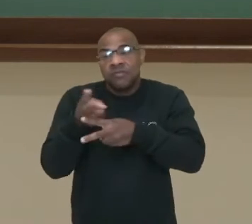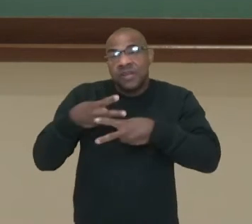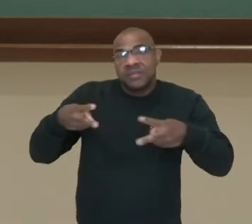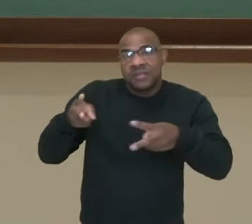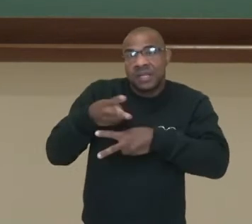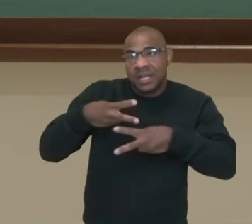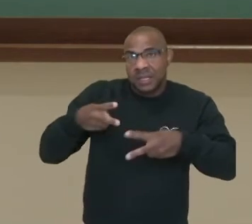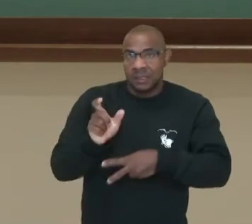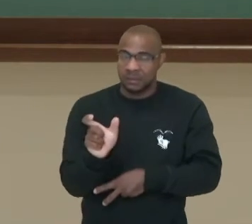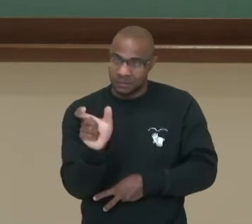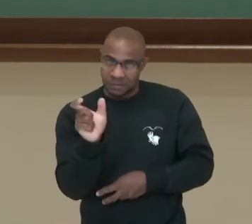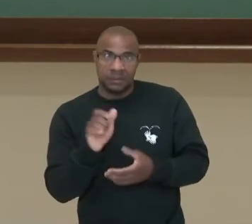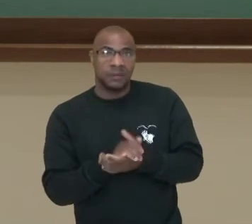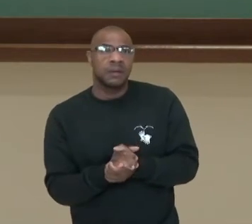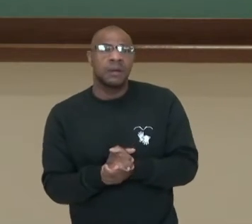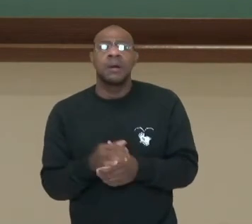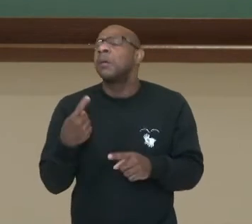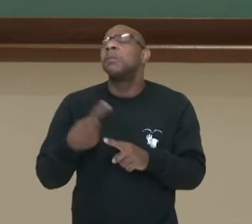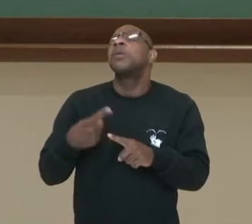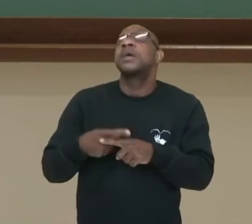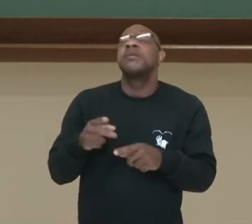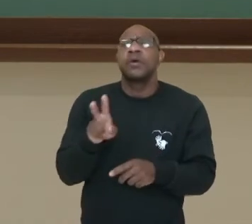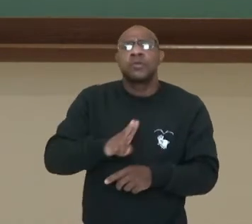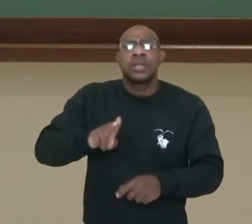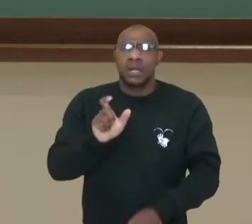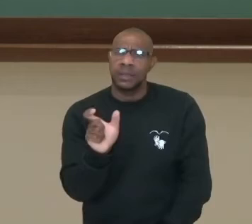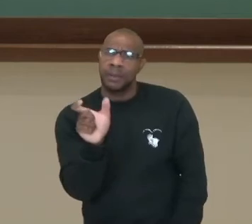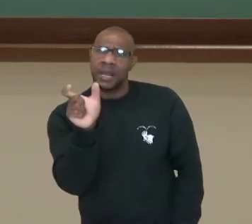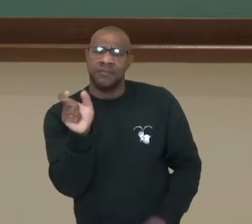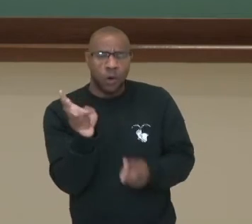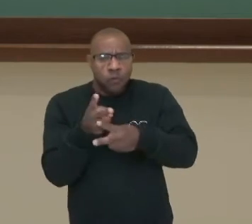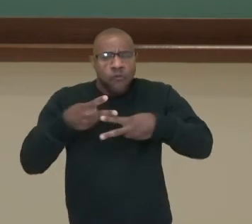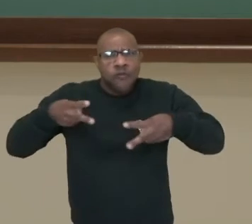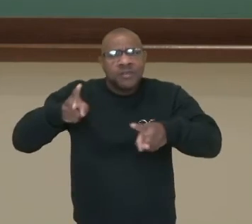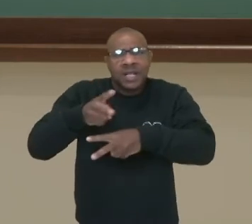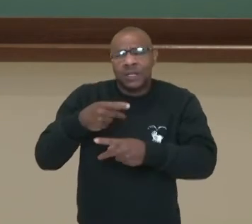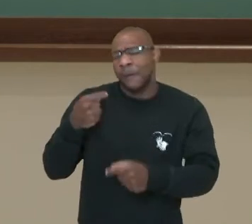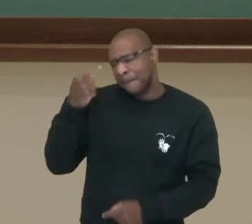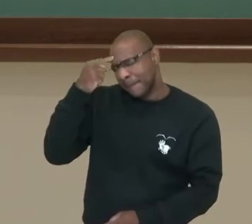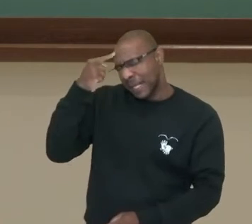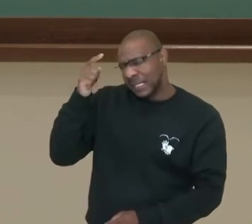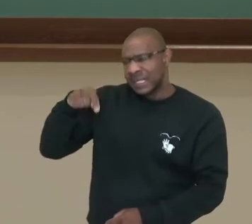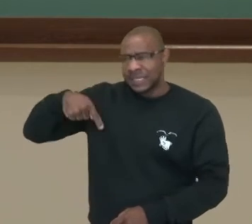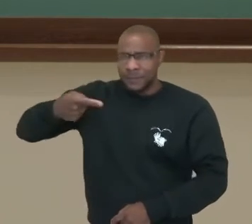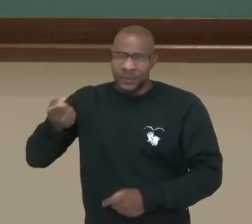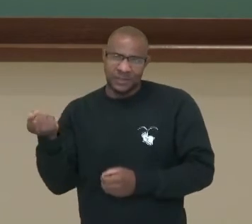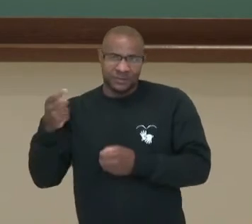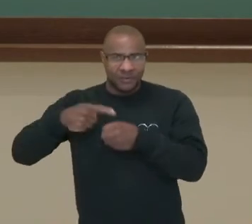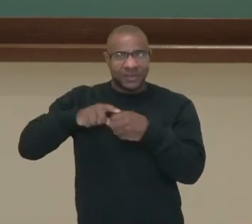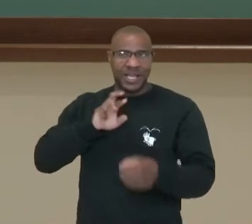respiração. Por que será que esse termo foi utilizado? Pensa um pouquinho. Eu já volto com a resposta.